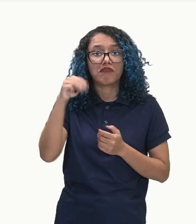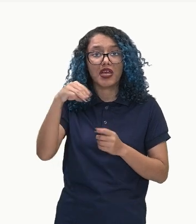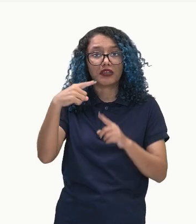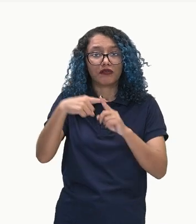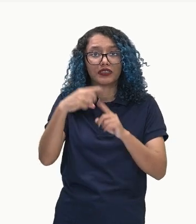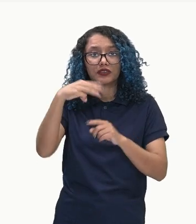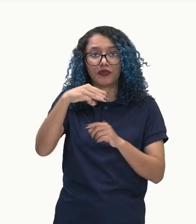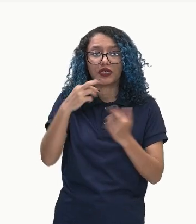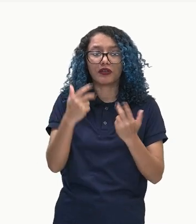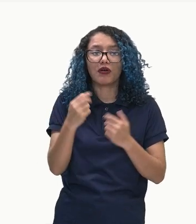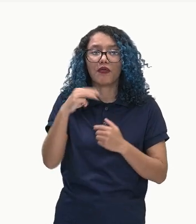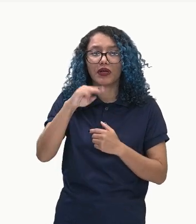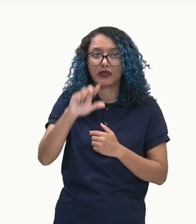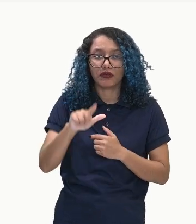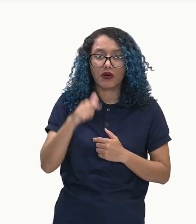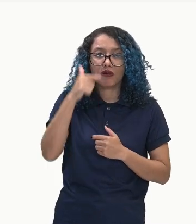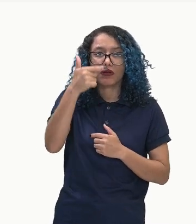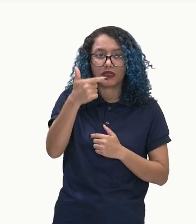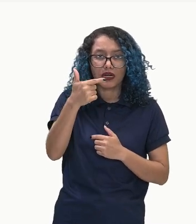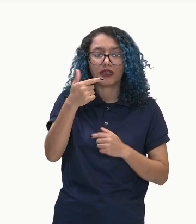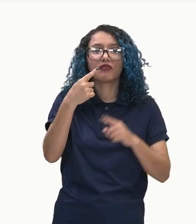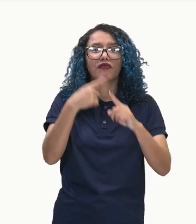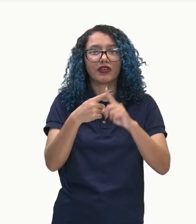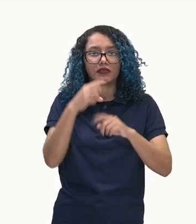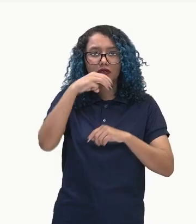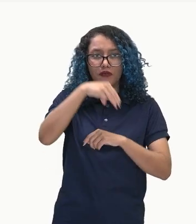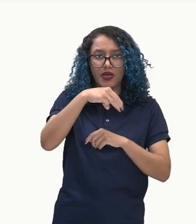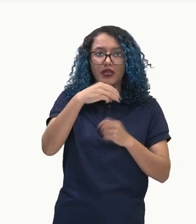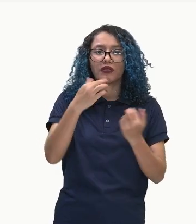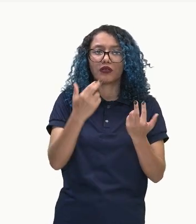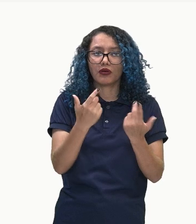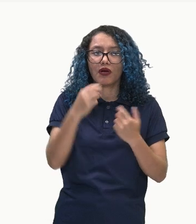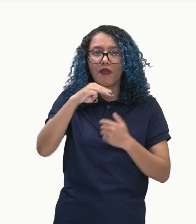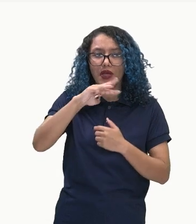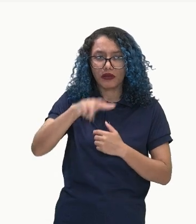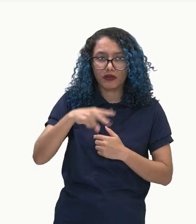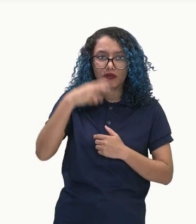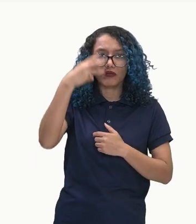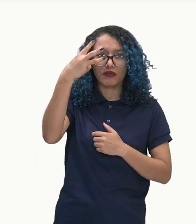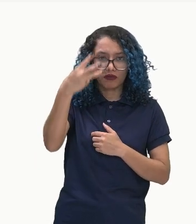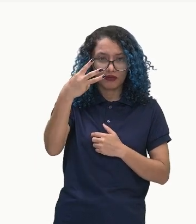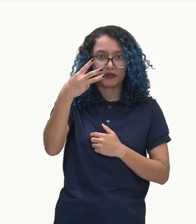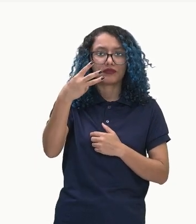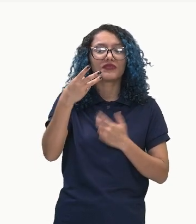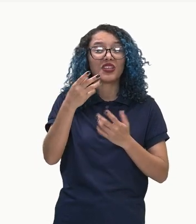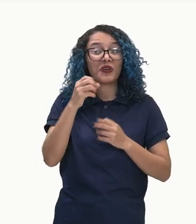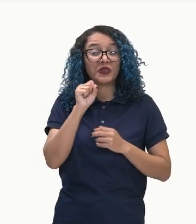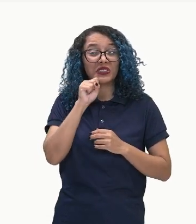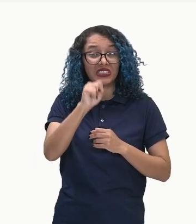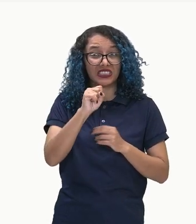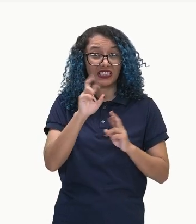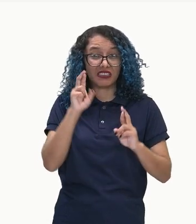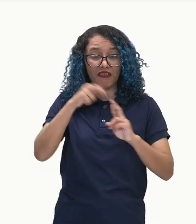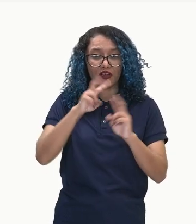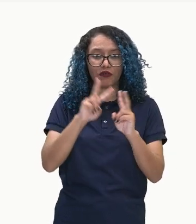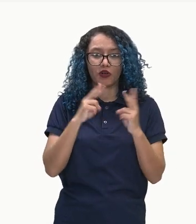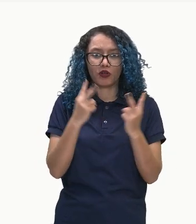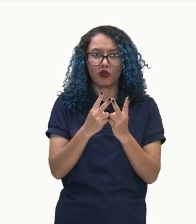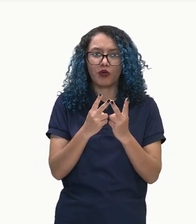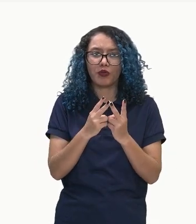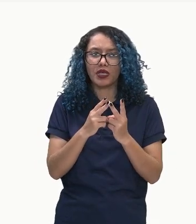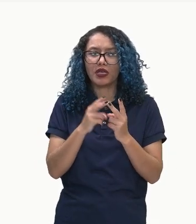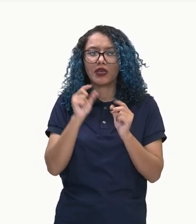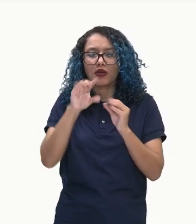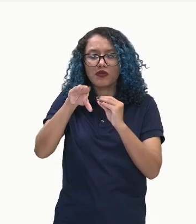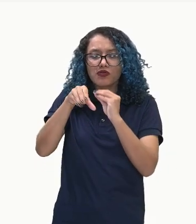ao quadrado, vezes metro, metro ao cubo. Pessoal, falou de volume, a unidade sempre